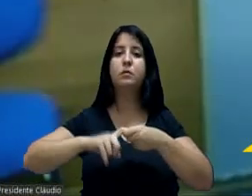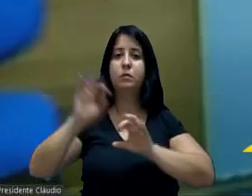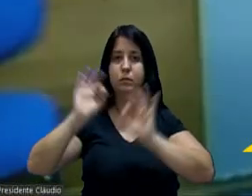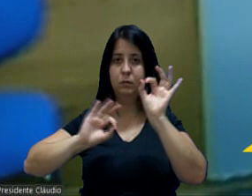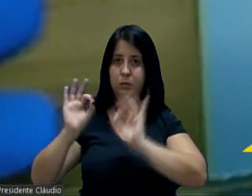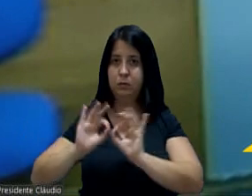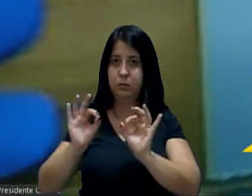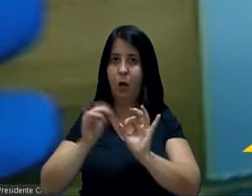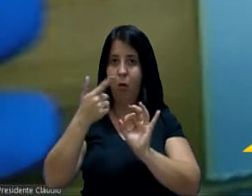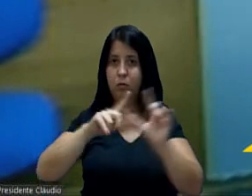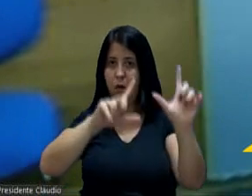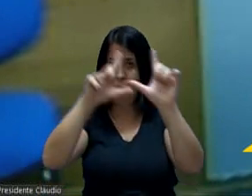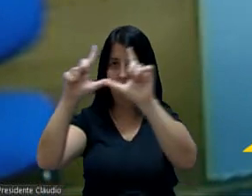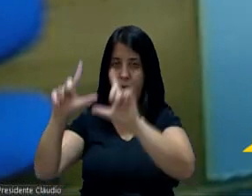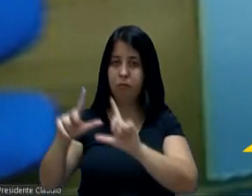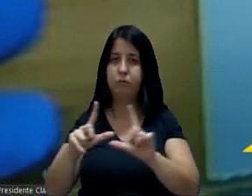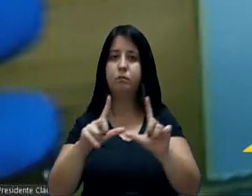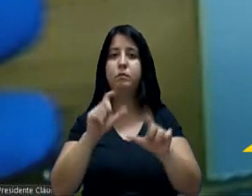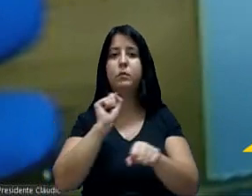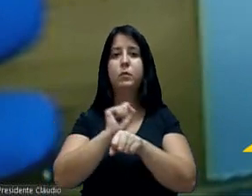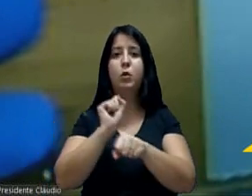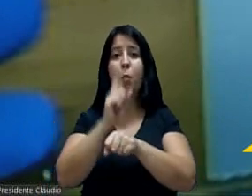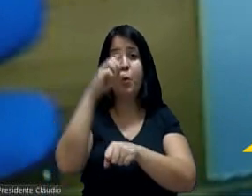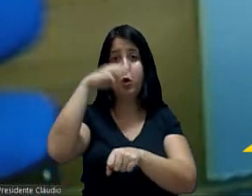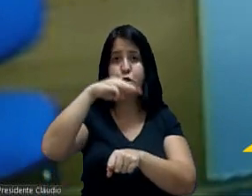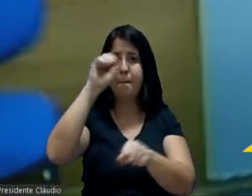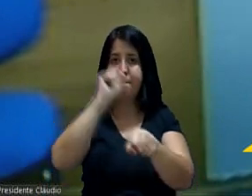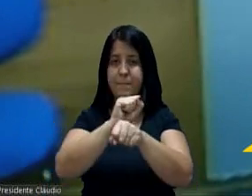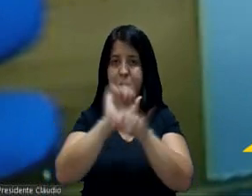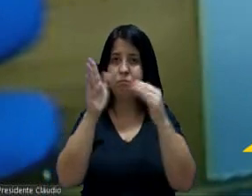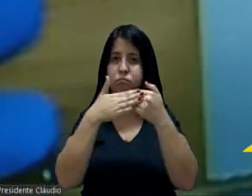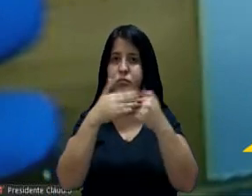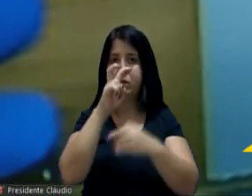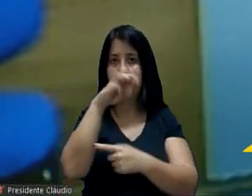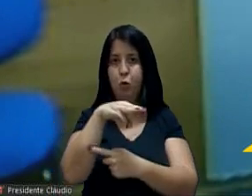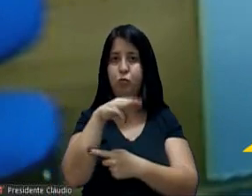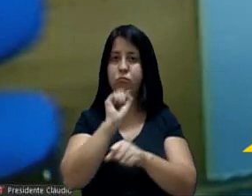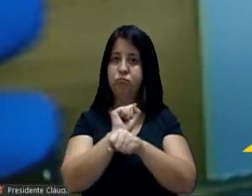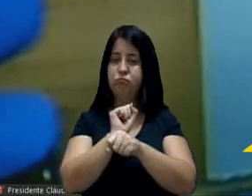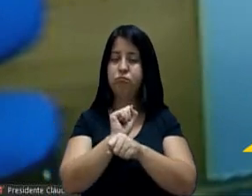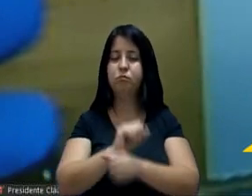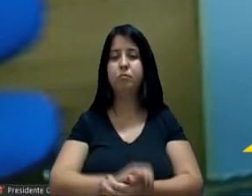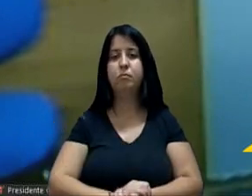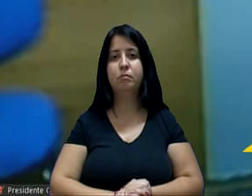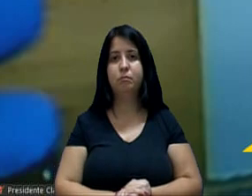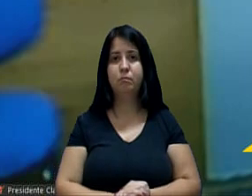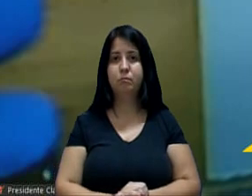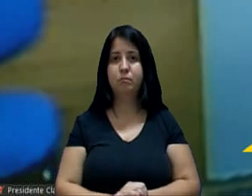a tela em ordem aqui. 1 minutinho suspenso por 5 minutos. Deixa eu...